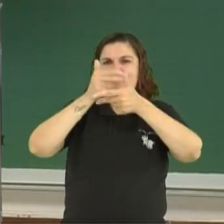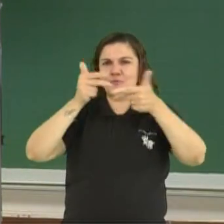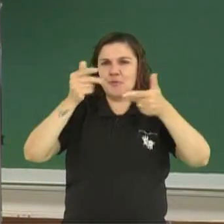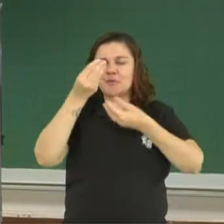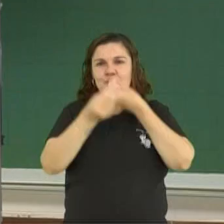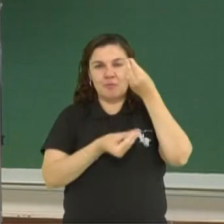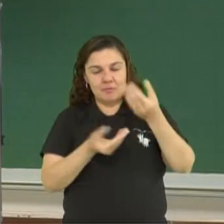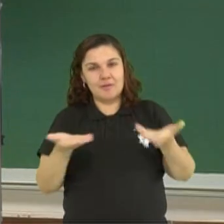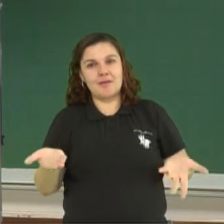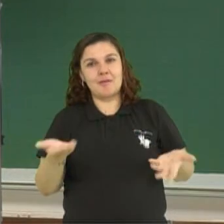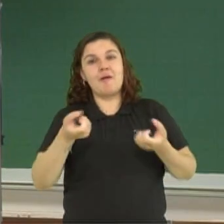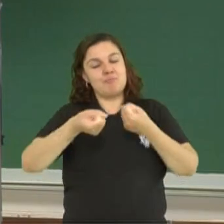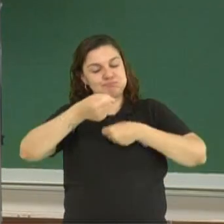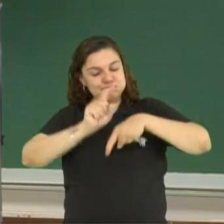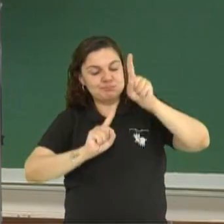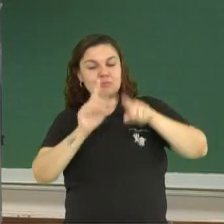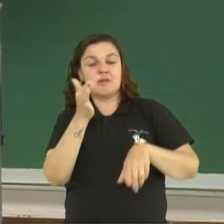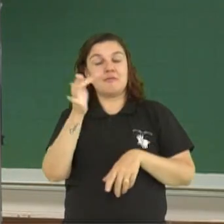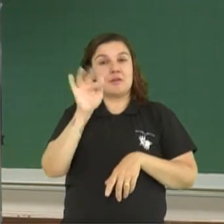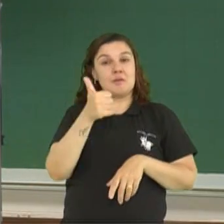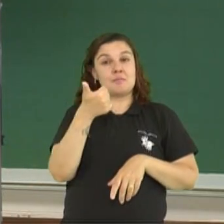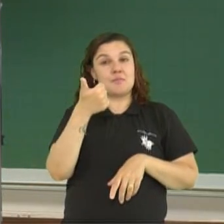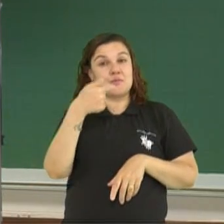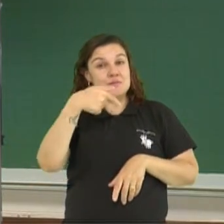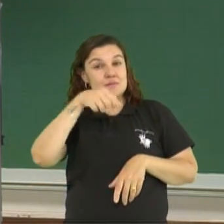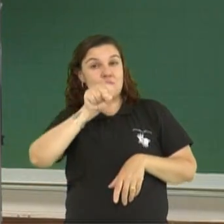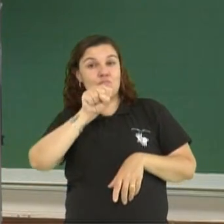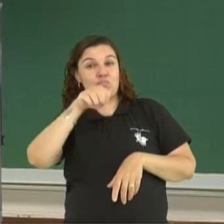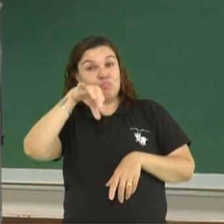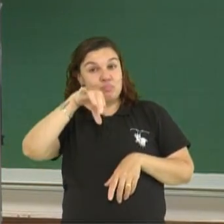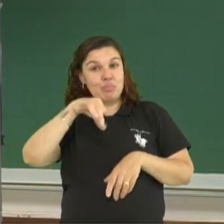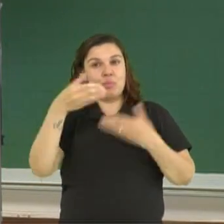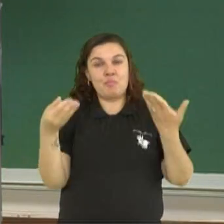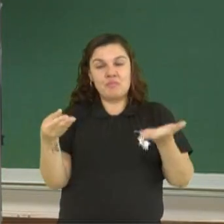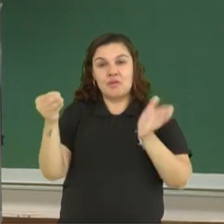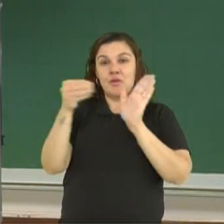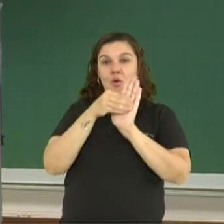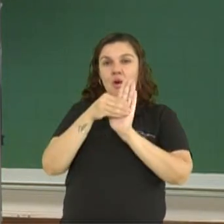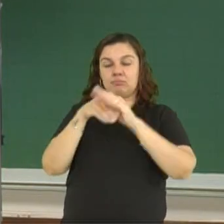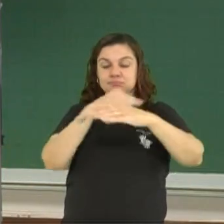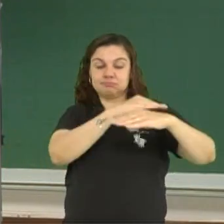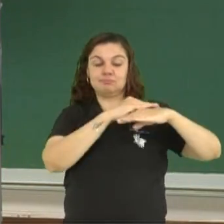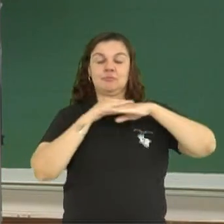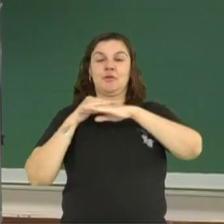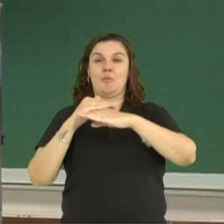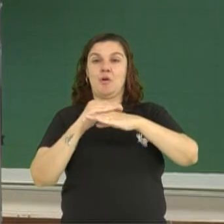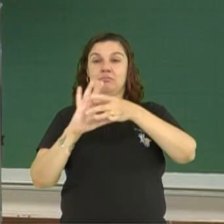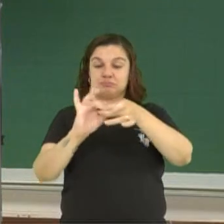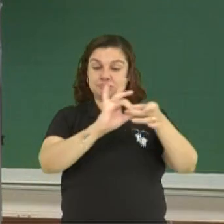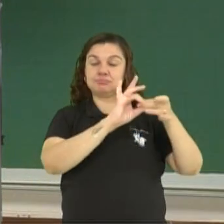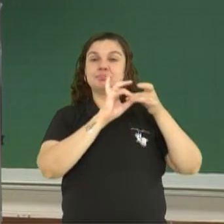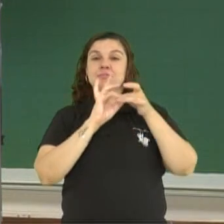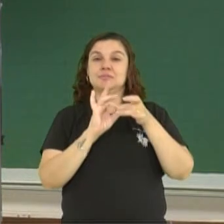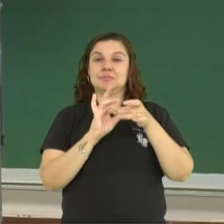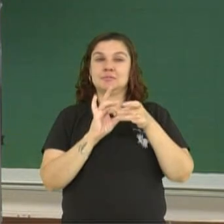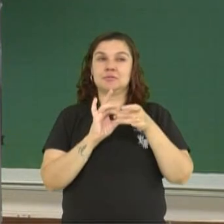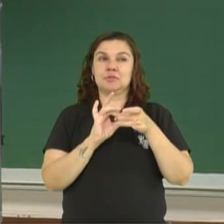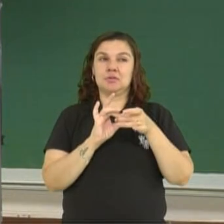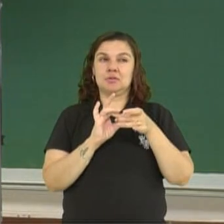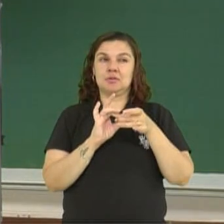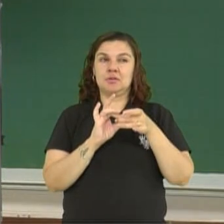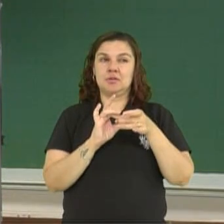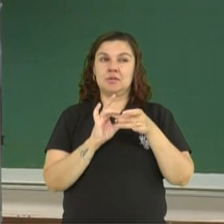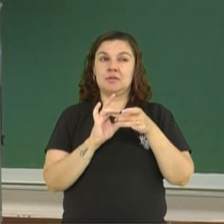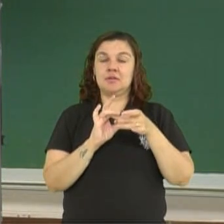que culminou isso? Revolução Francesa, 1789, no qual foi colocado a igualdade e fraternidade,